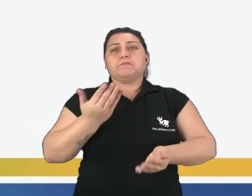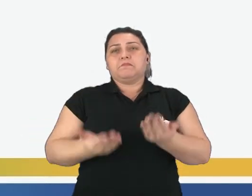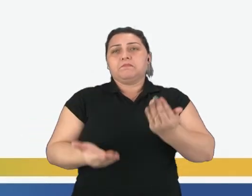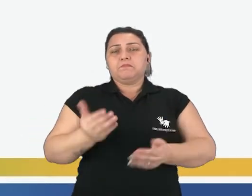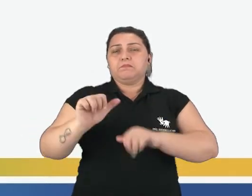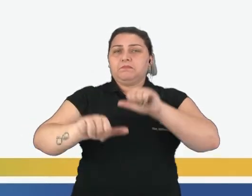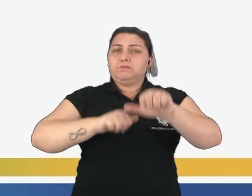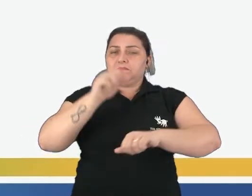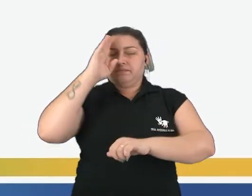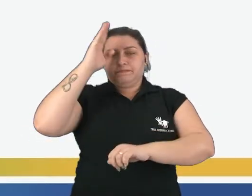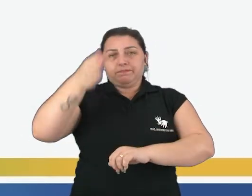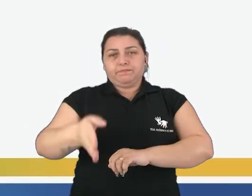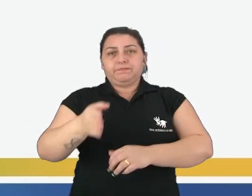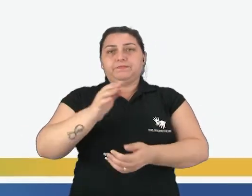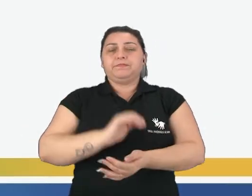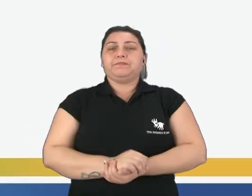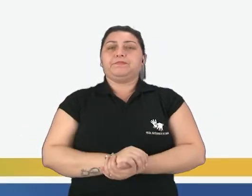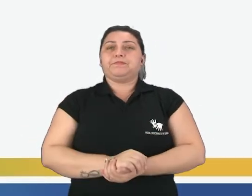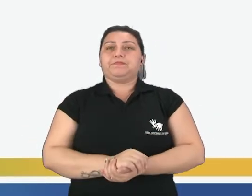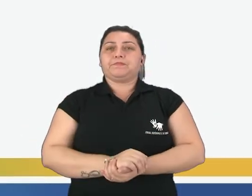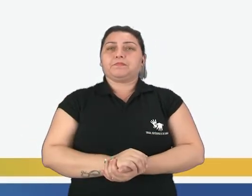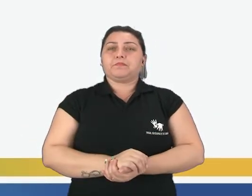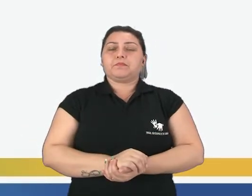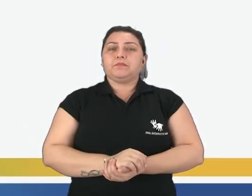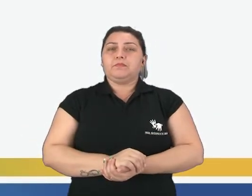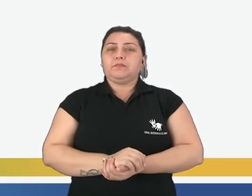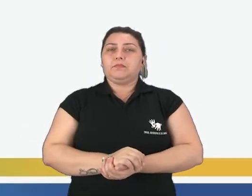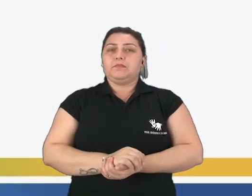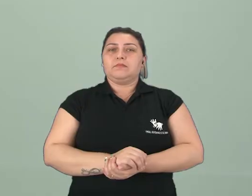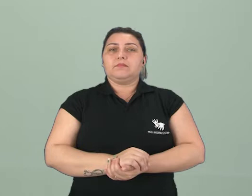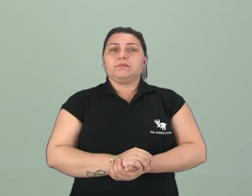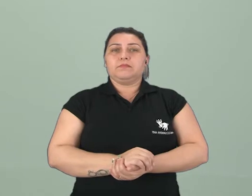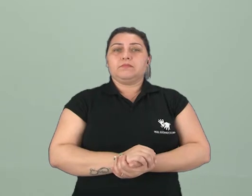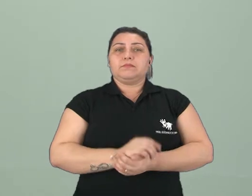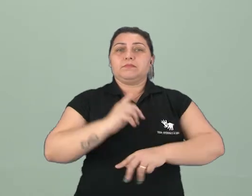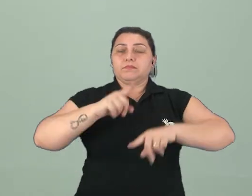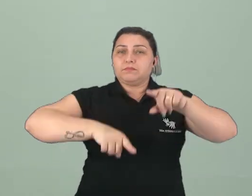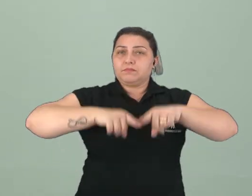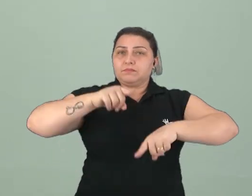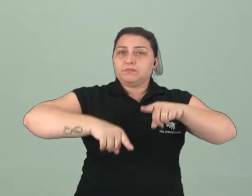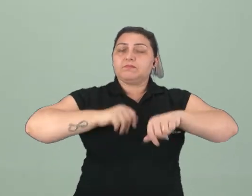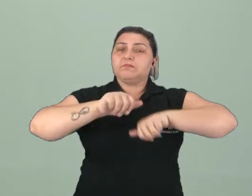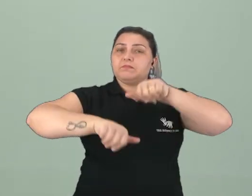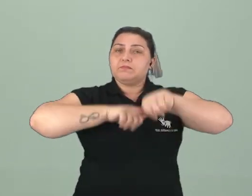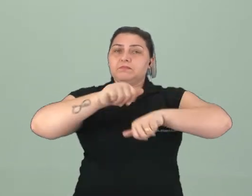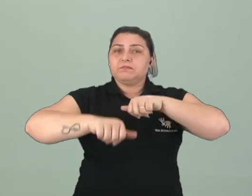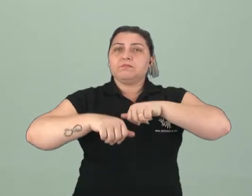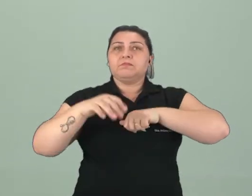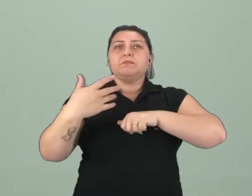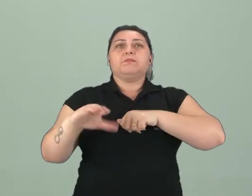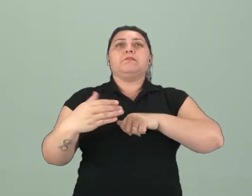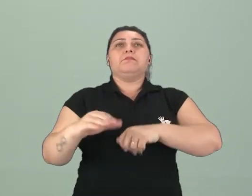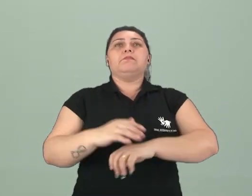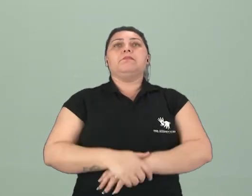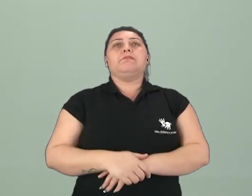que mudou, principalmente, foi o primeiro instrumento aí que mudou a ciência.